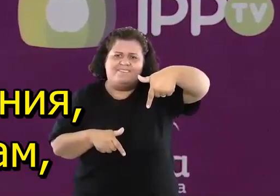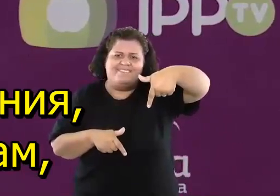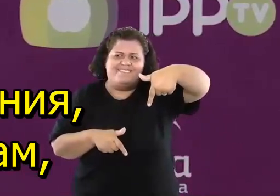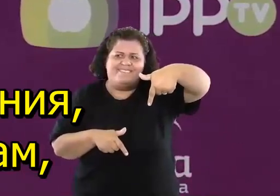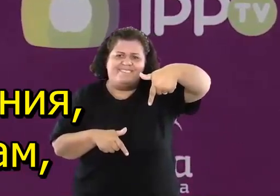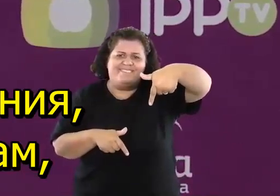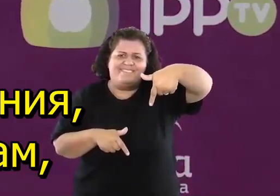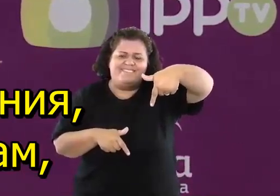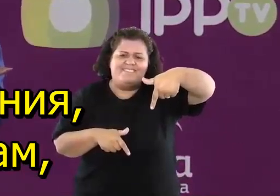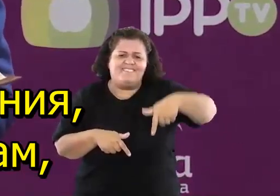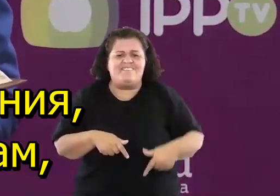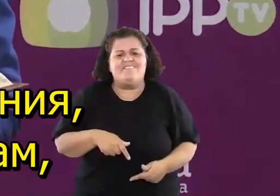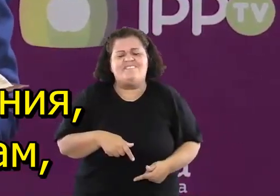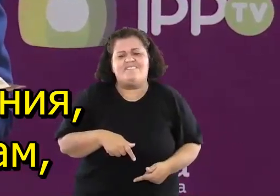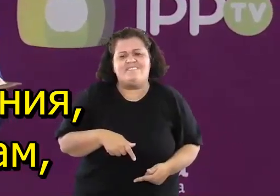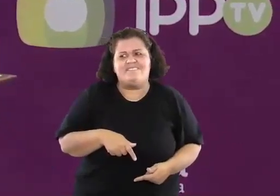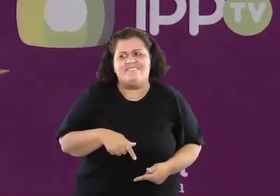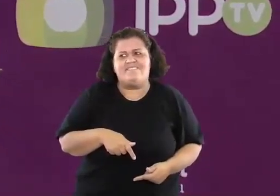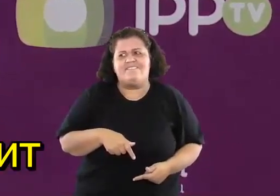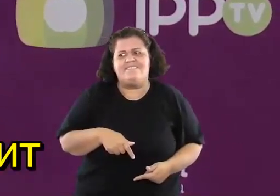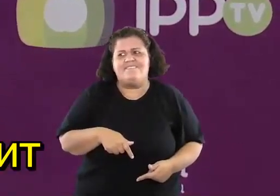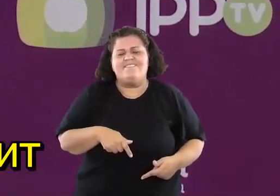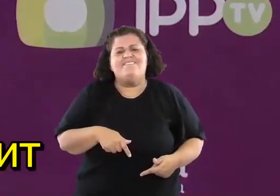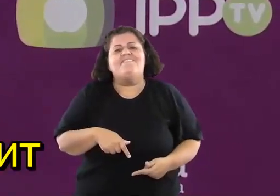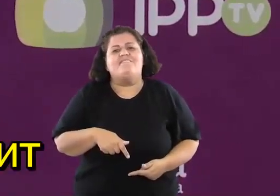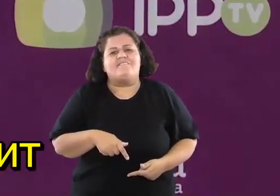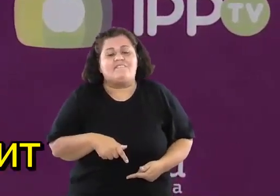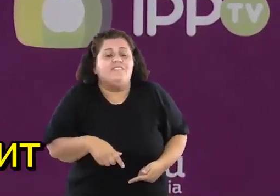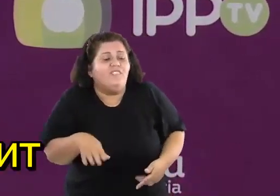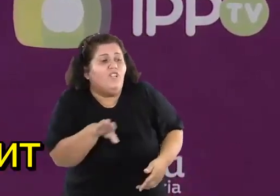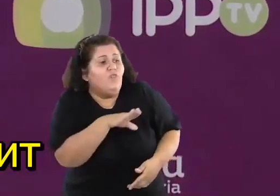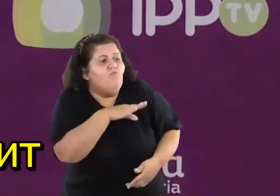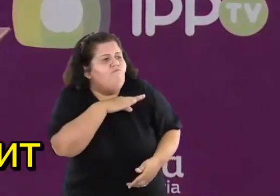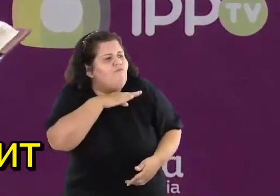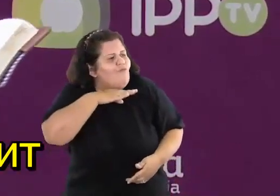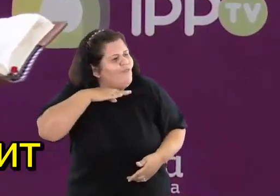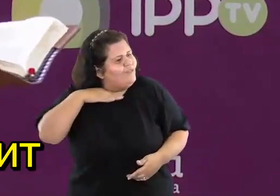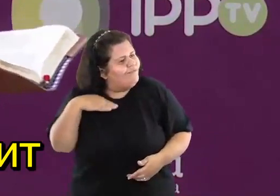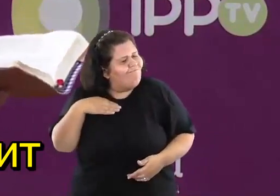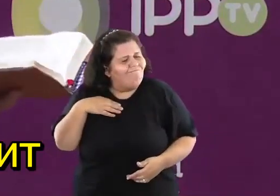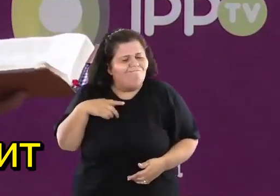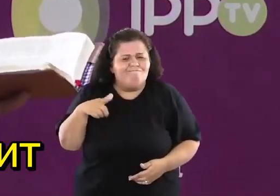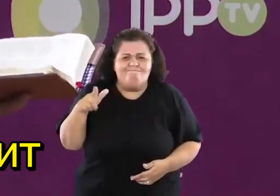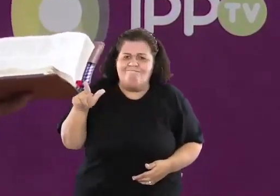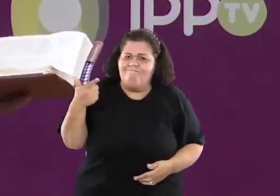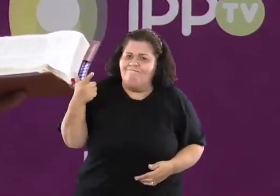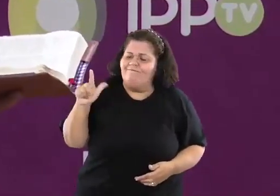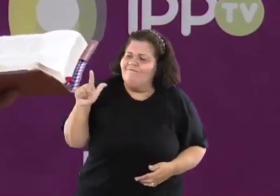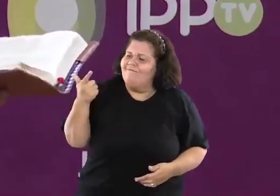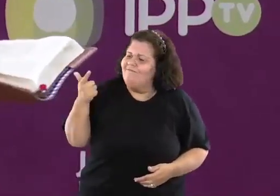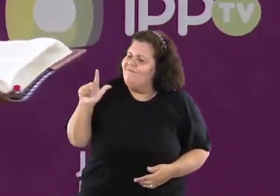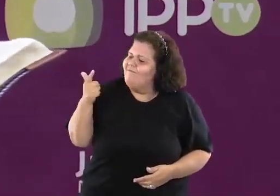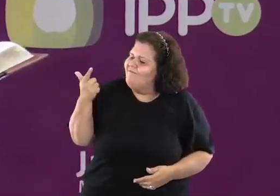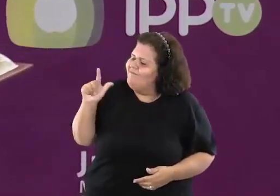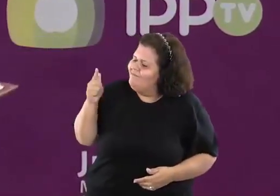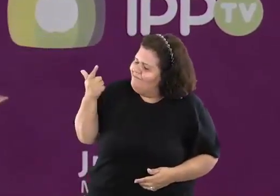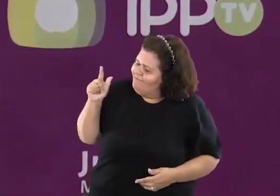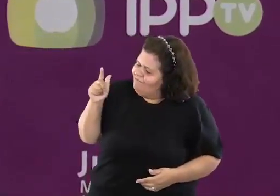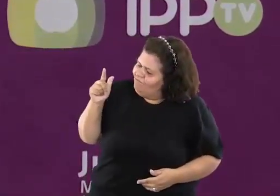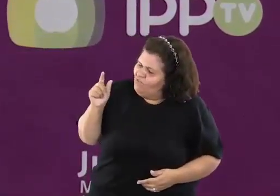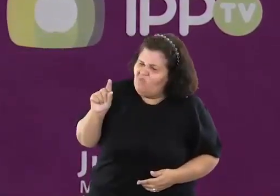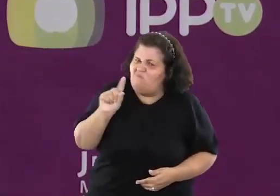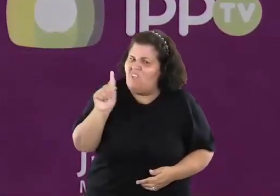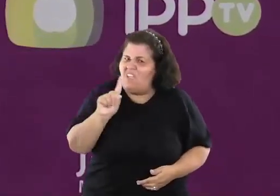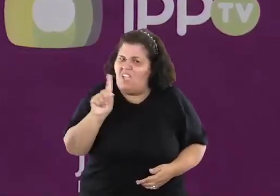ressurreição, meus irmãos, mostra para nós que a morte não tem a